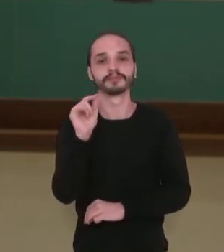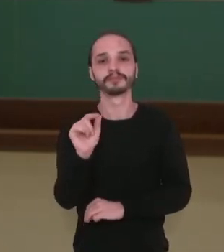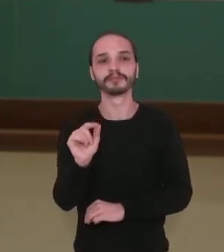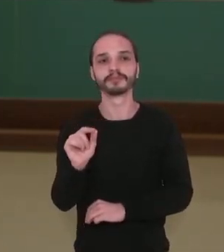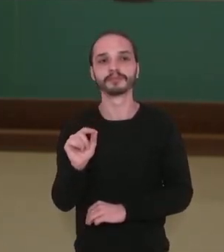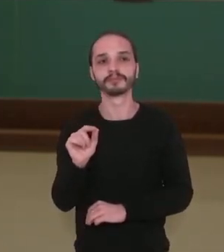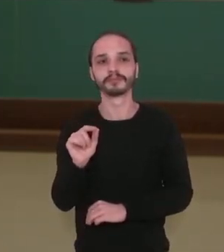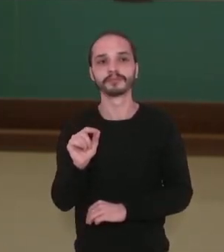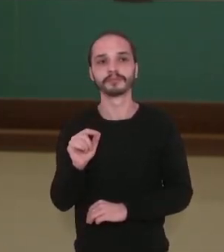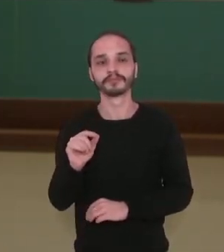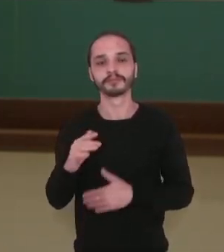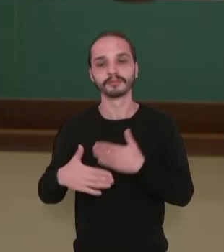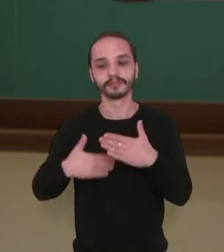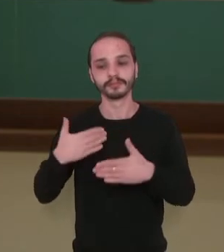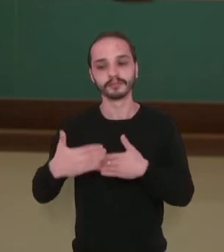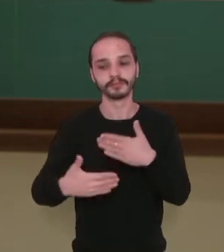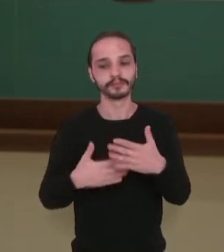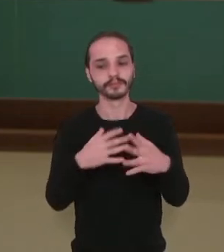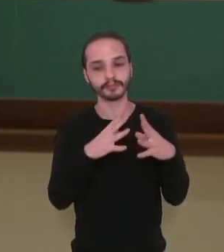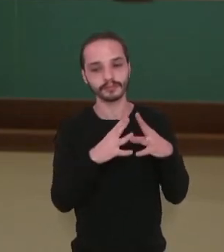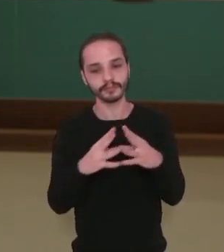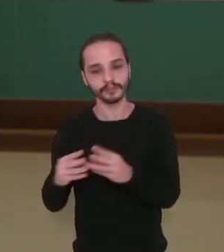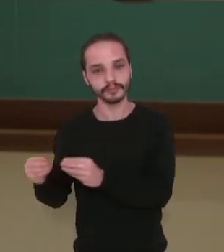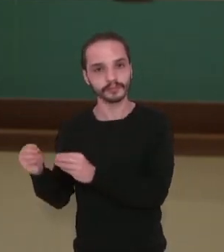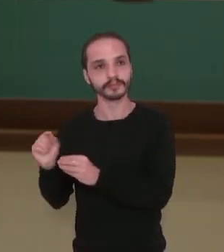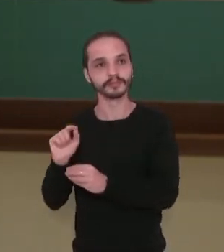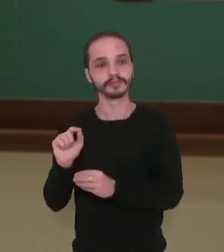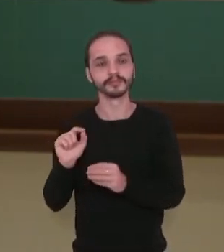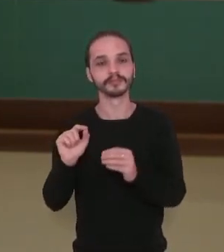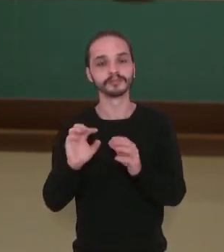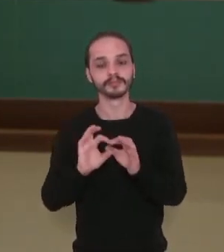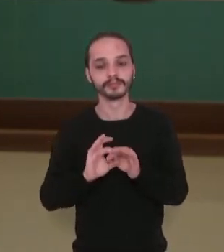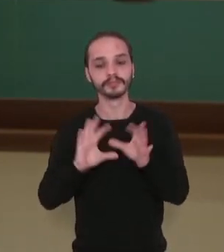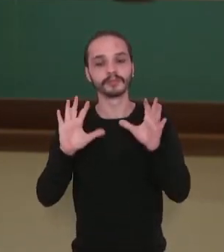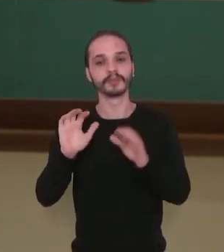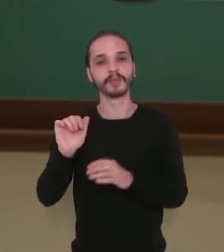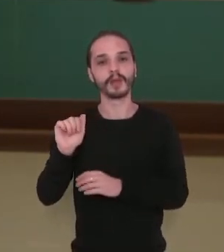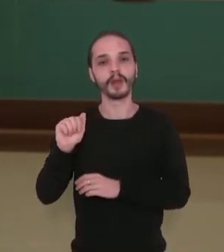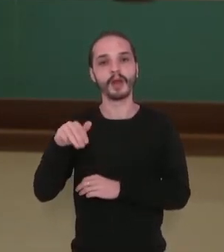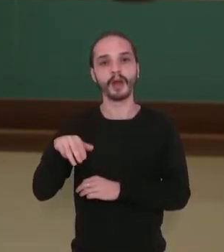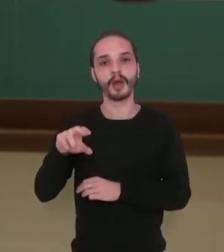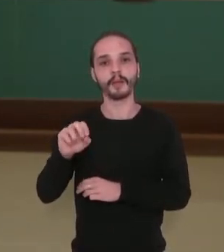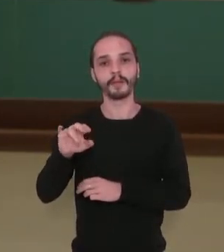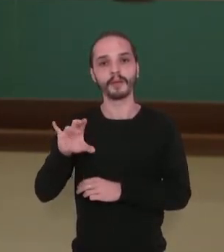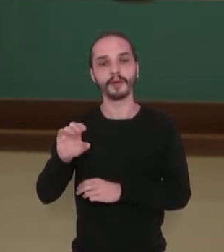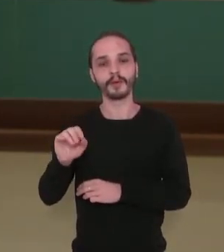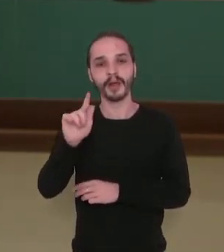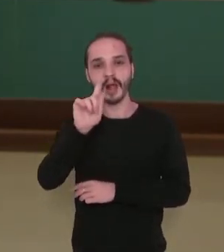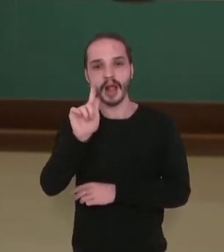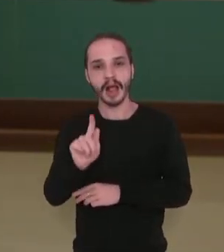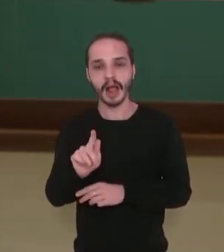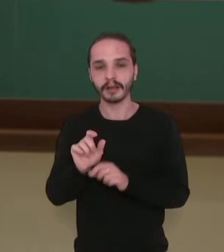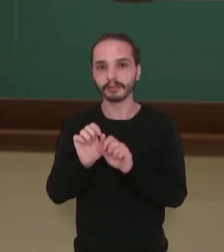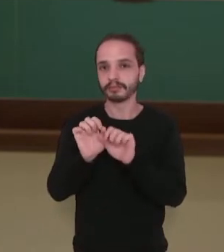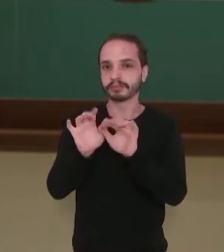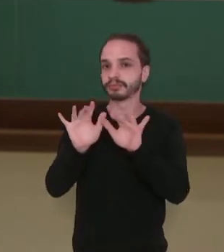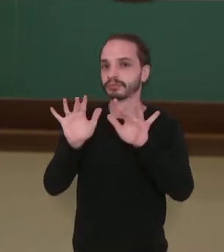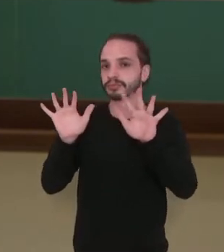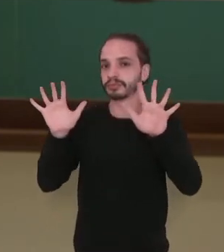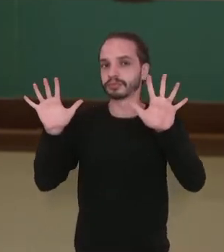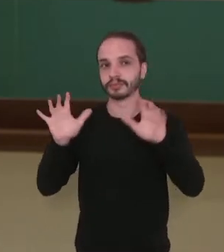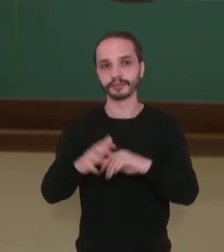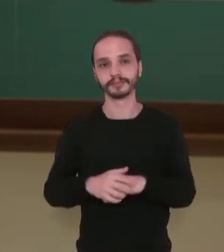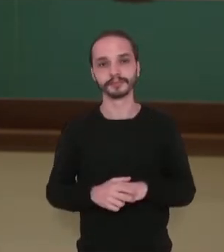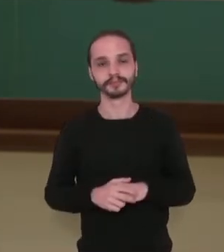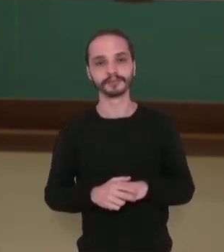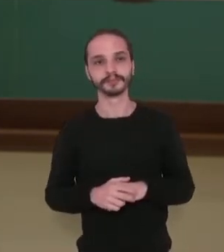ocorrendo aqui a decomposição, vai se liberando a amônia, né, um gás incolor vai se liberando ali.